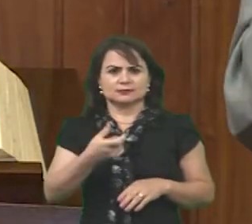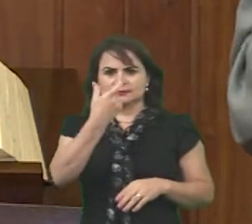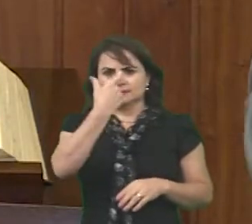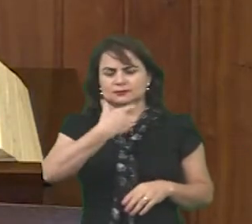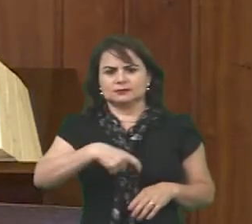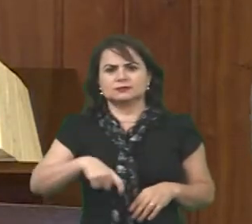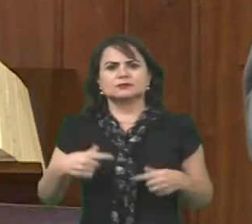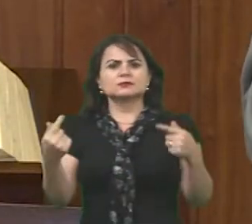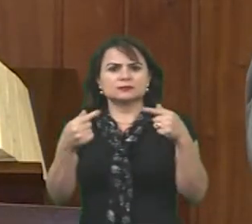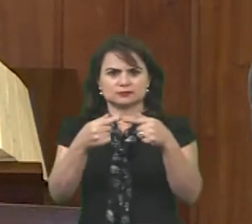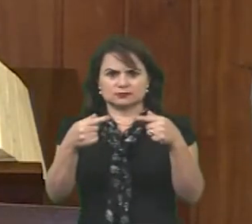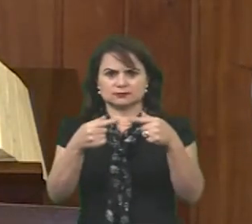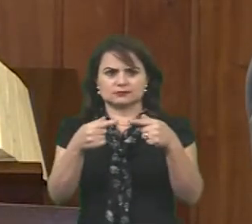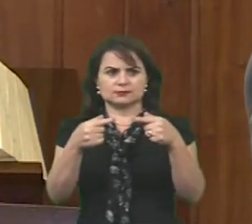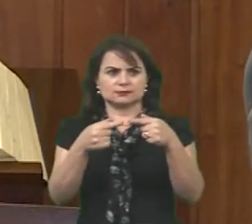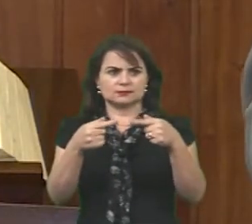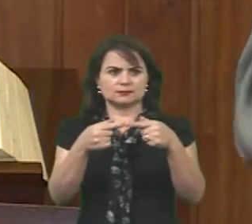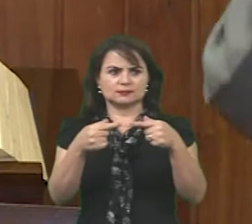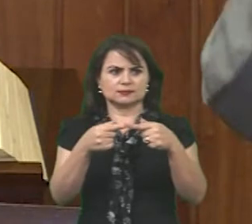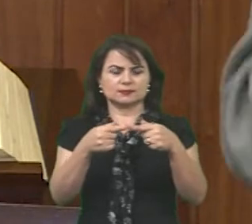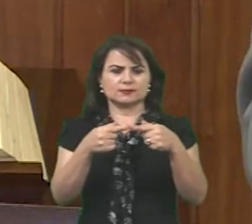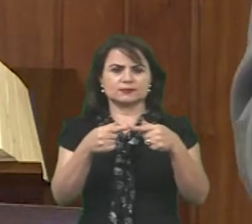favorável 2